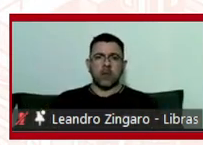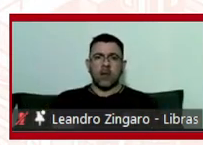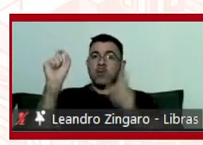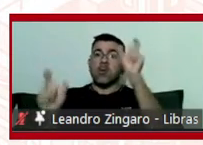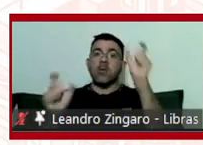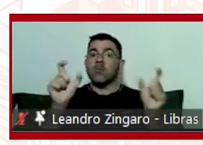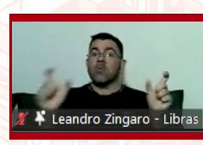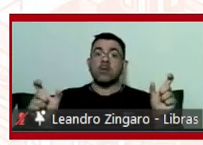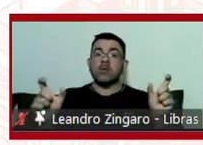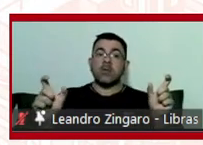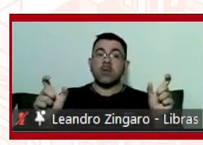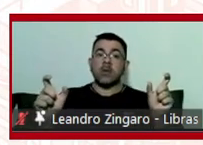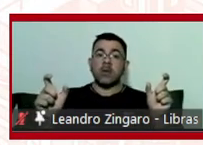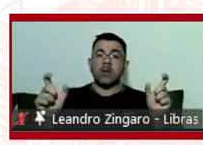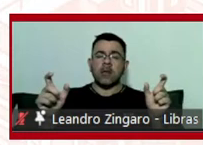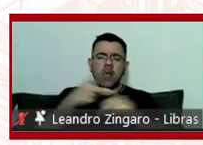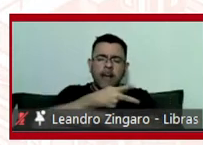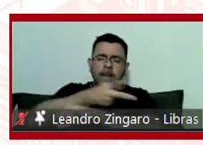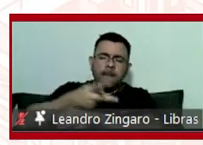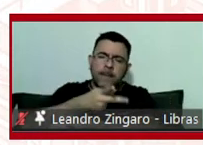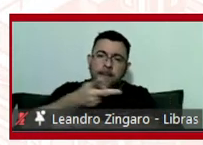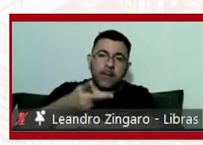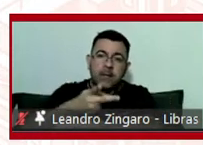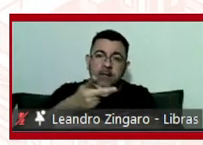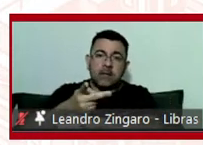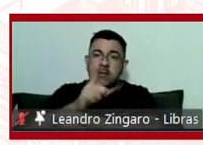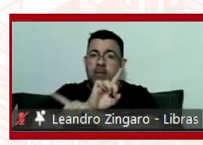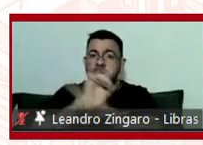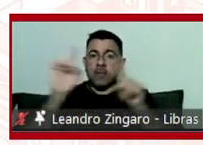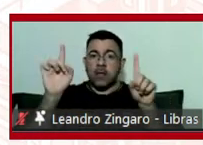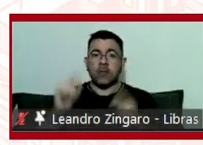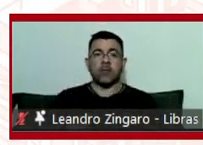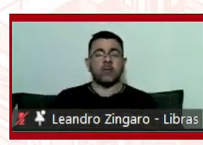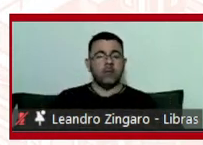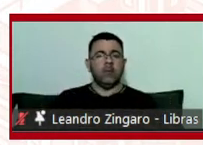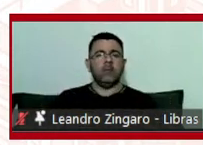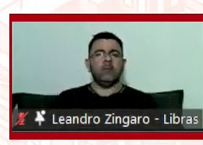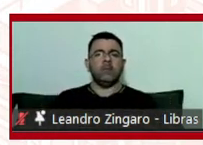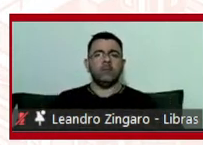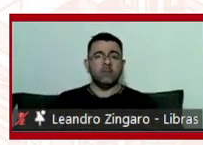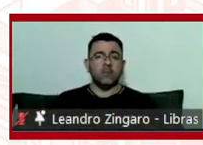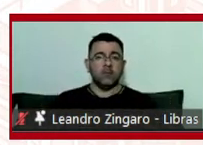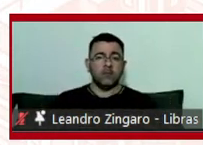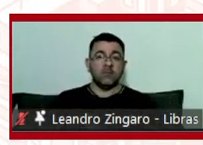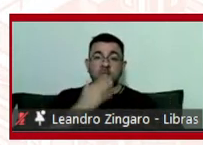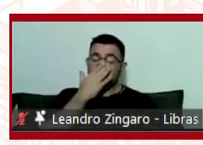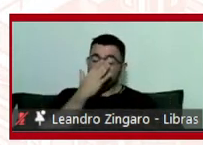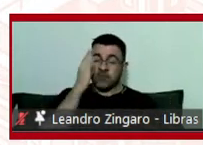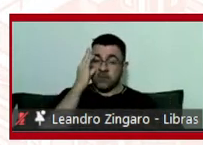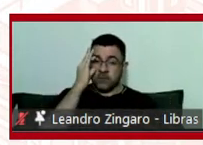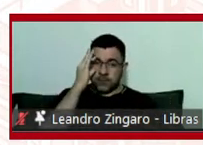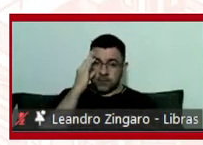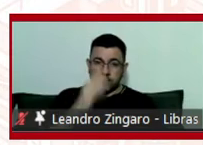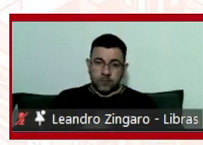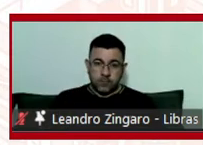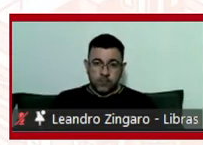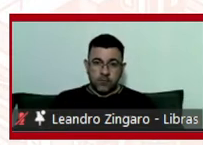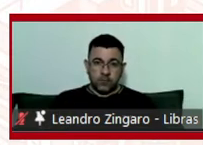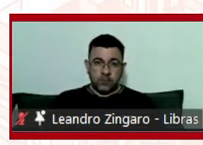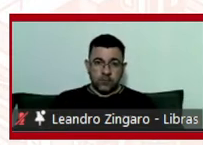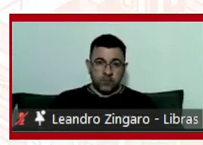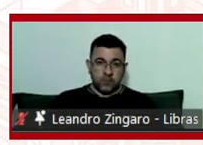aquela pesquisa buana né Você vai lá identifica o serviço e a pessoa vai ó ao serviço certinho Deixa eu